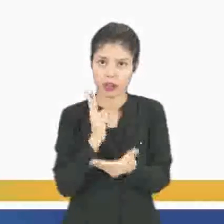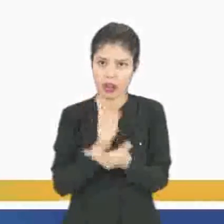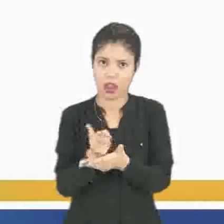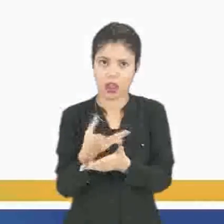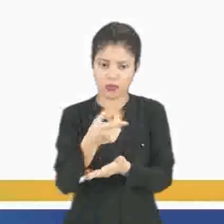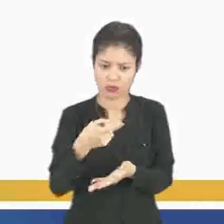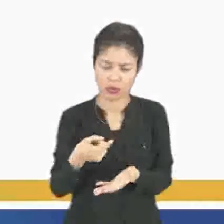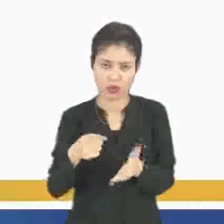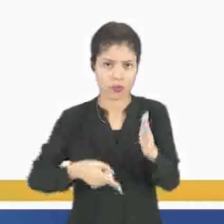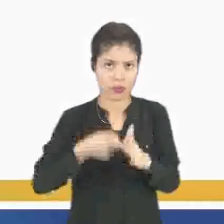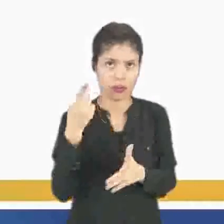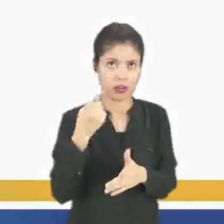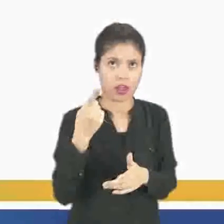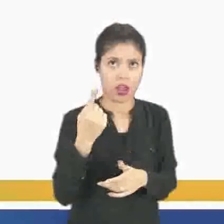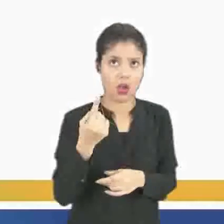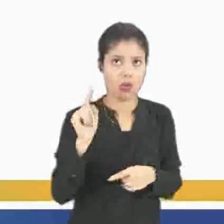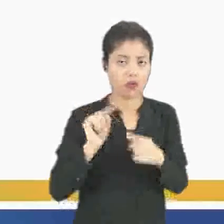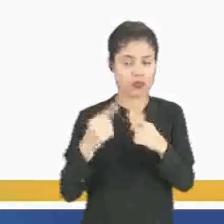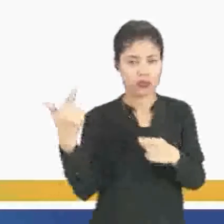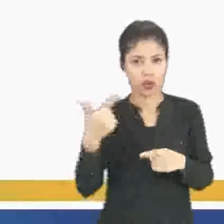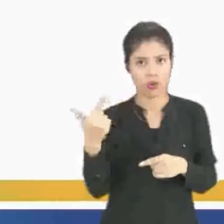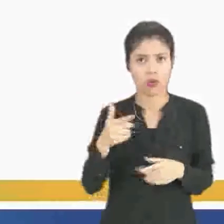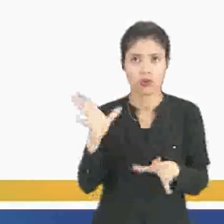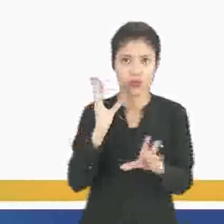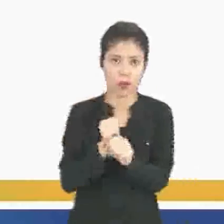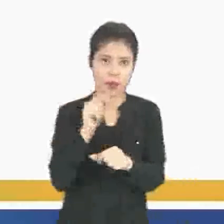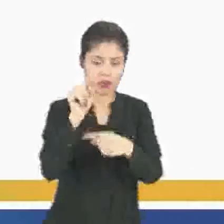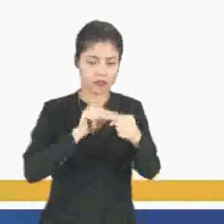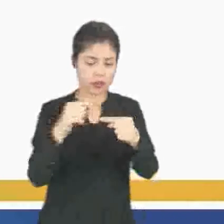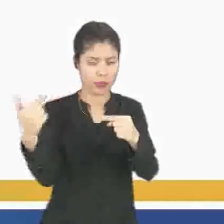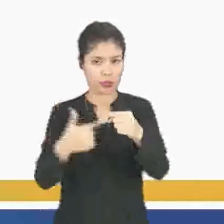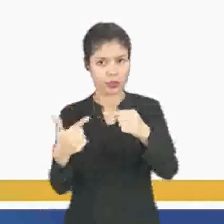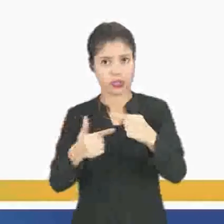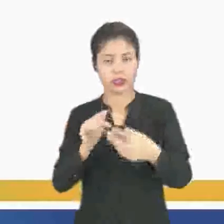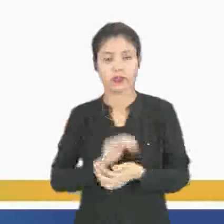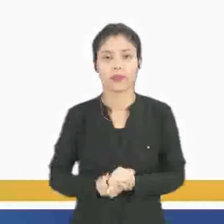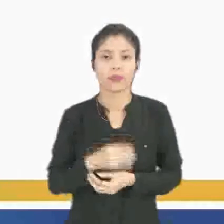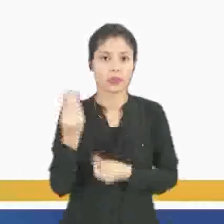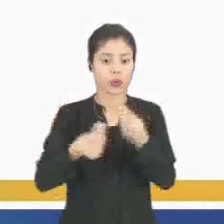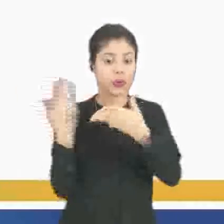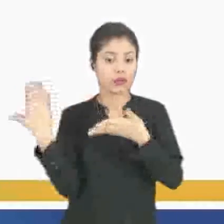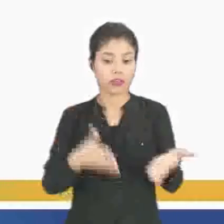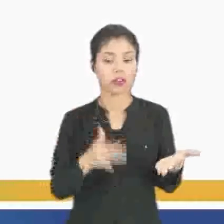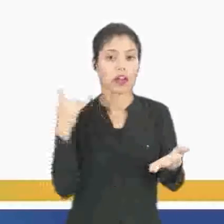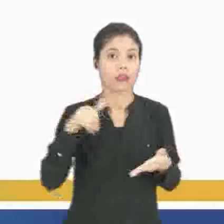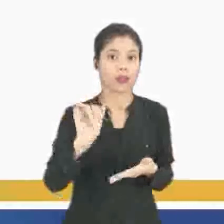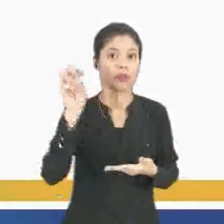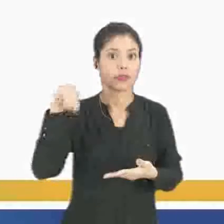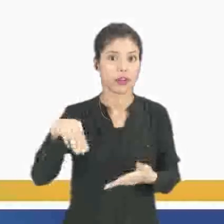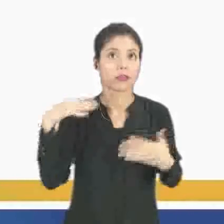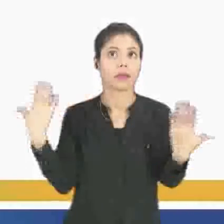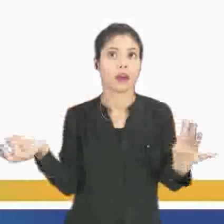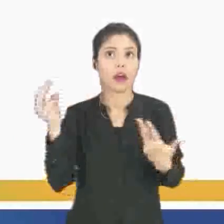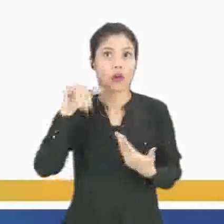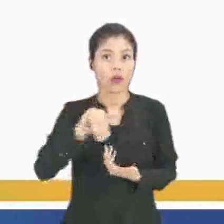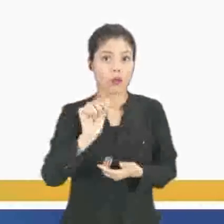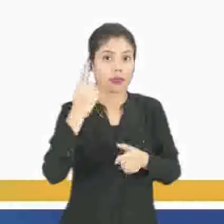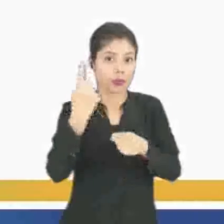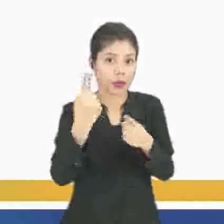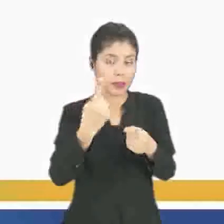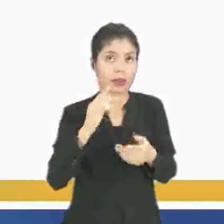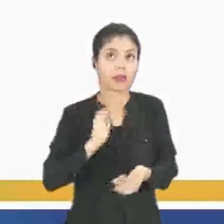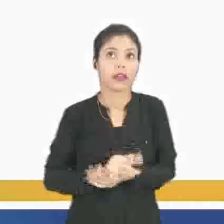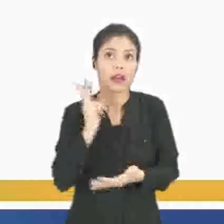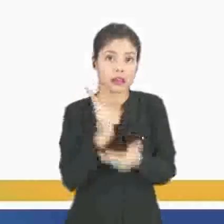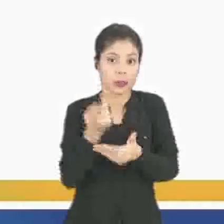do primeiro com o X do segundo, somar e dividir por 2. Como é que eu vou chegar no YM? O Y do primeiro,